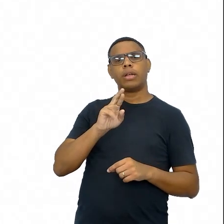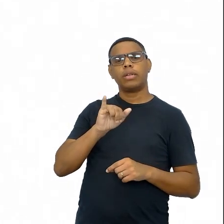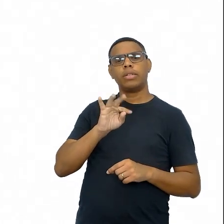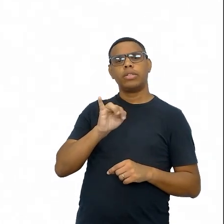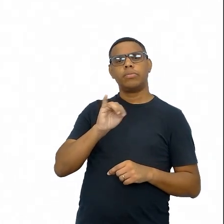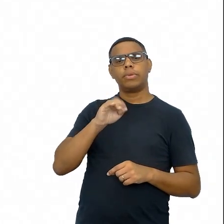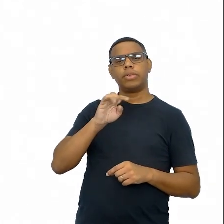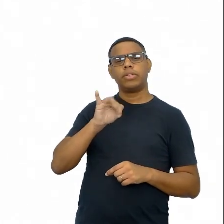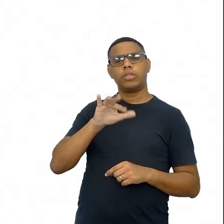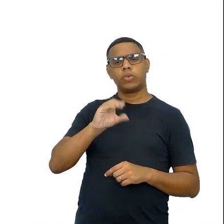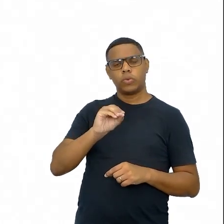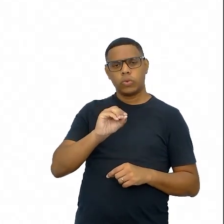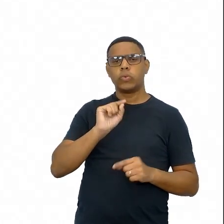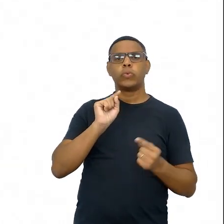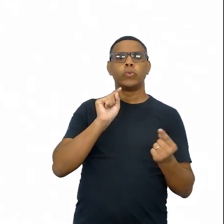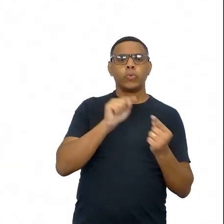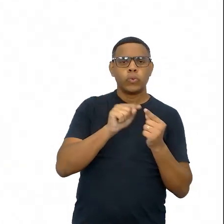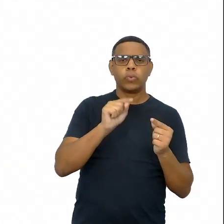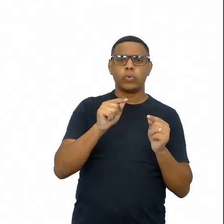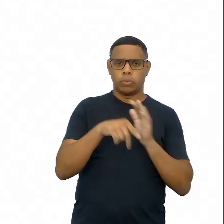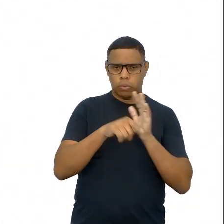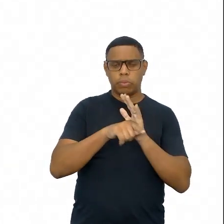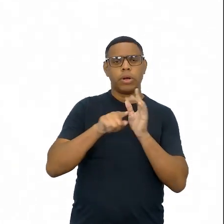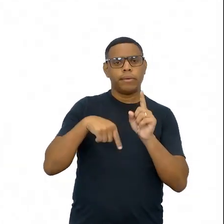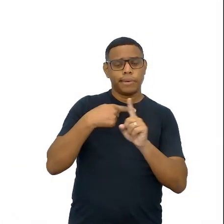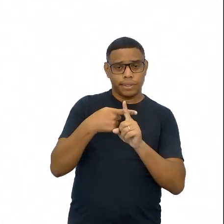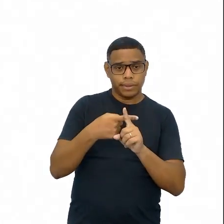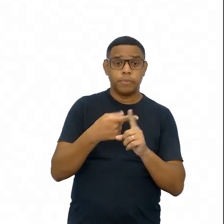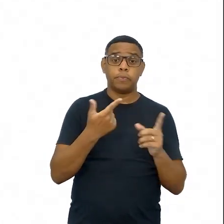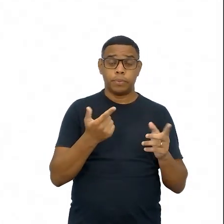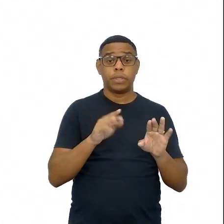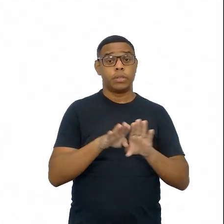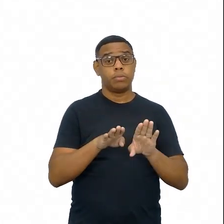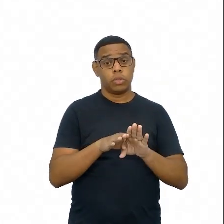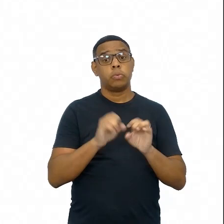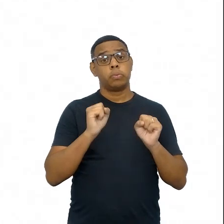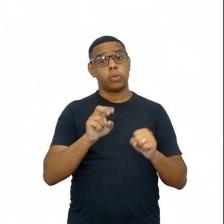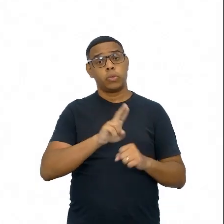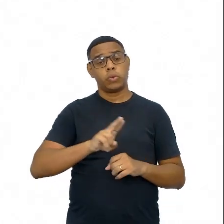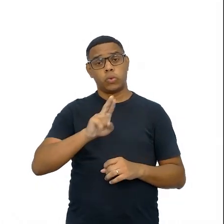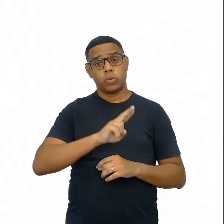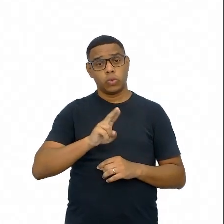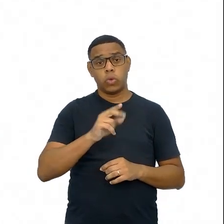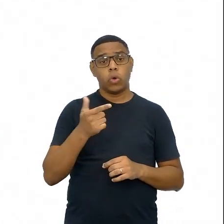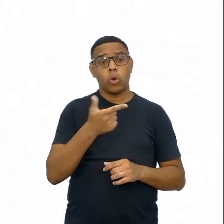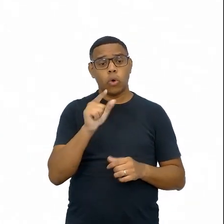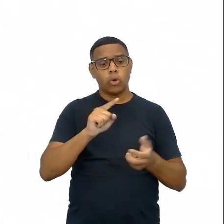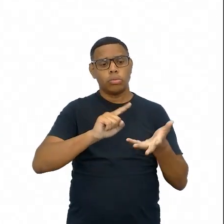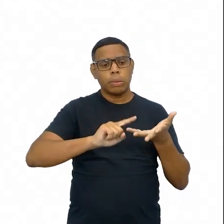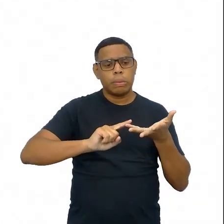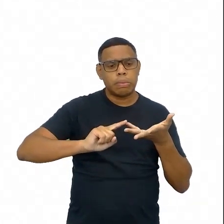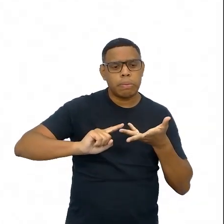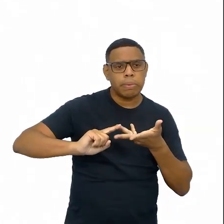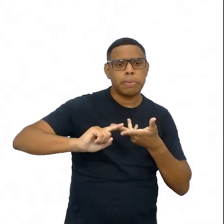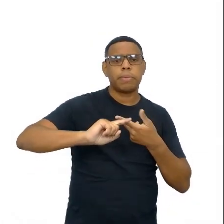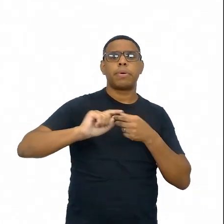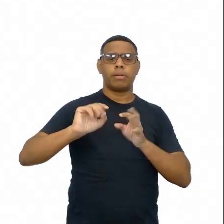né, envolvendo aí o campo aditivo. Mas também pode ter utilizado os outros instrumentos que